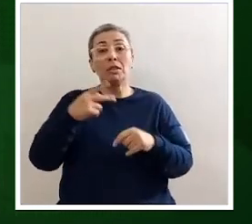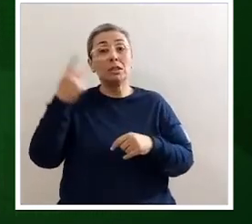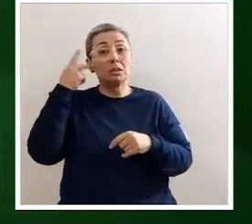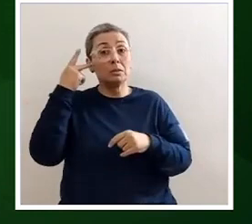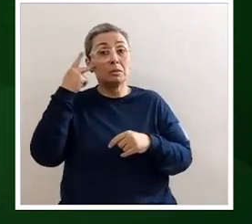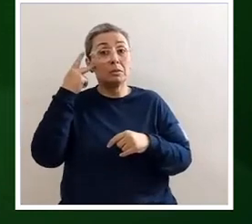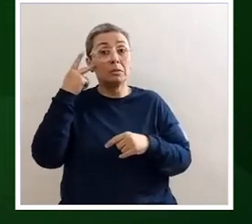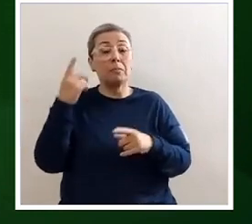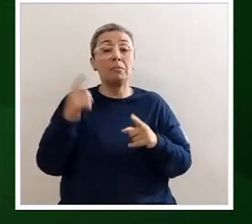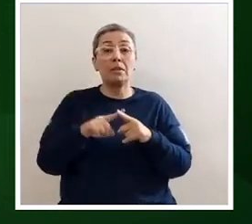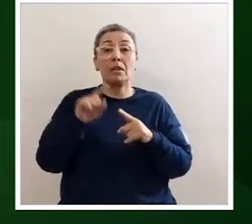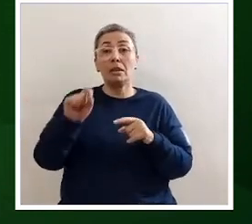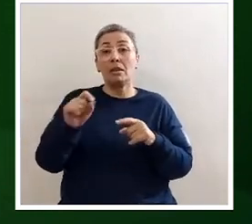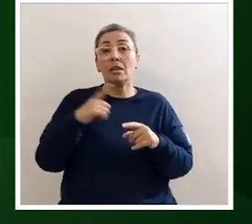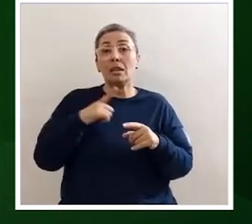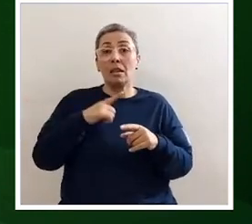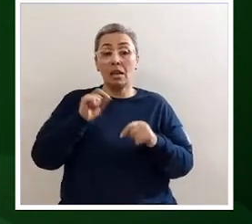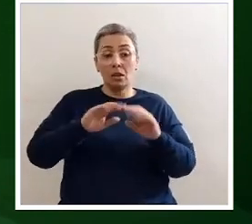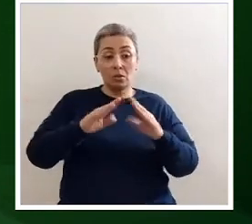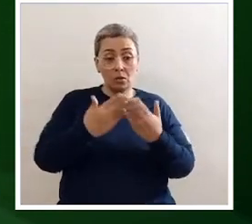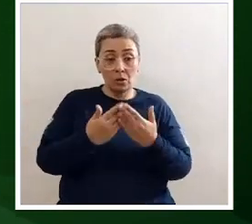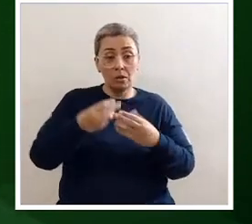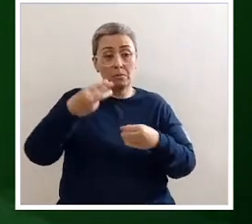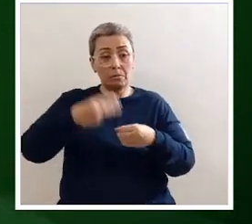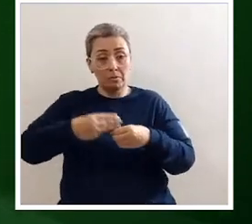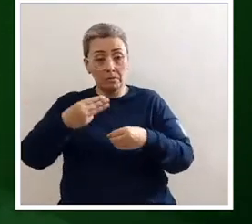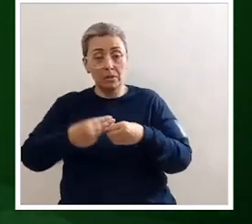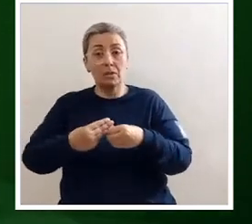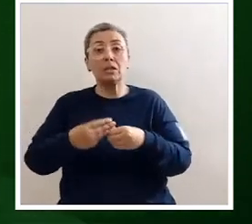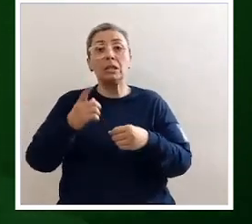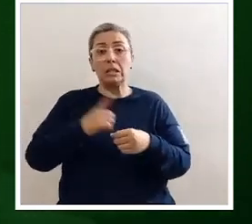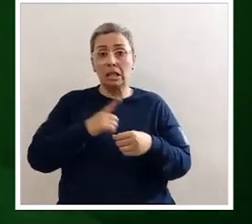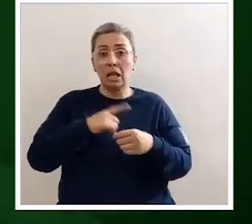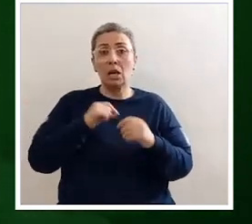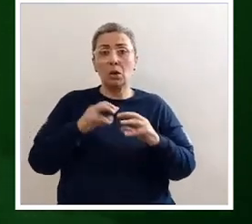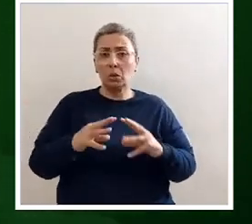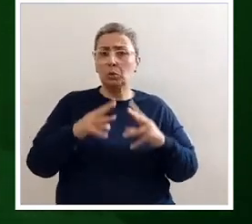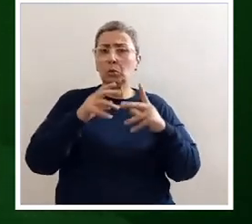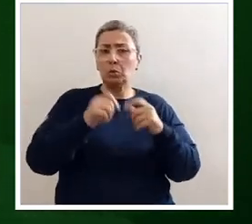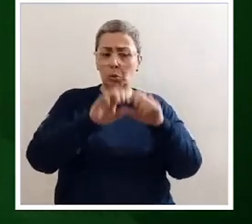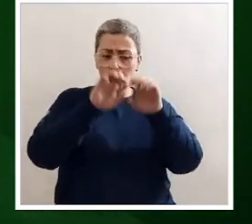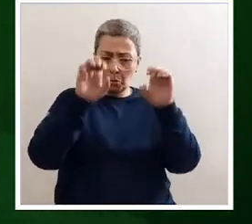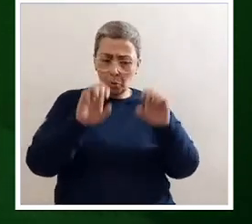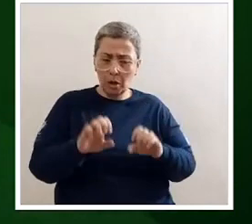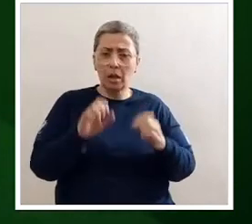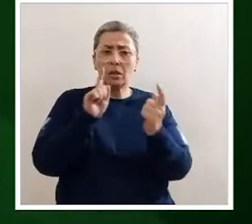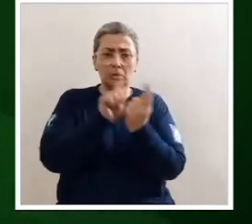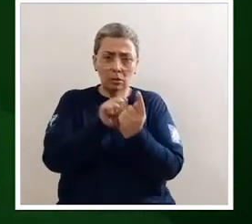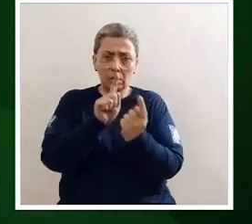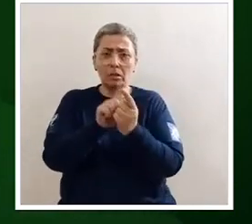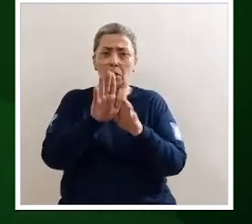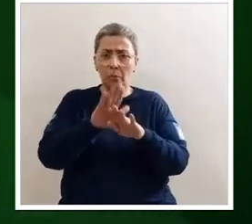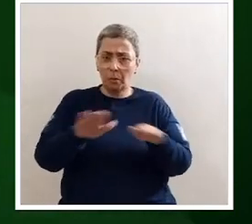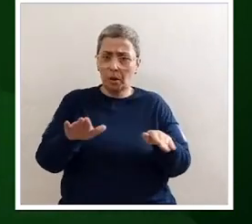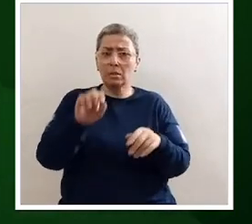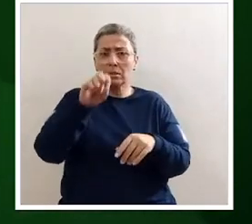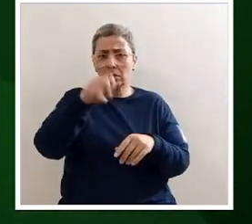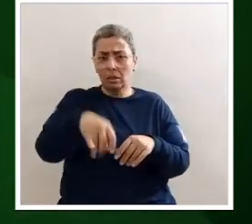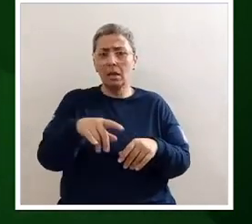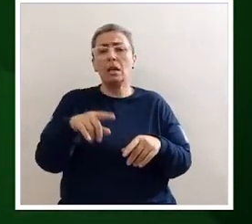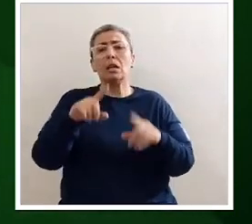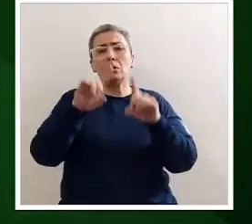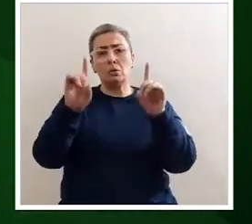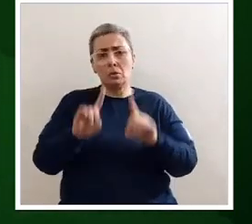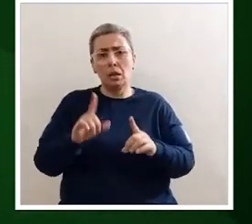Paulo né então nós temos as escolas municipais que tem toda uma estrutura para atender as crianças com